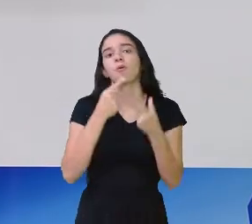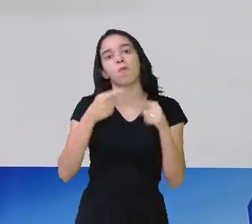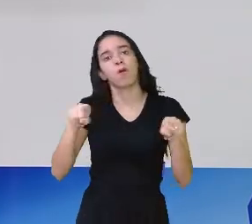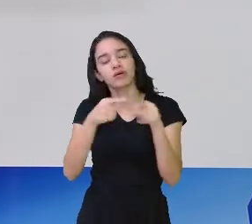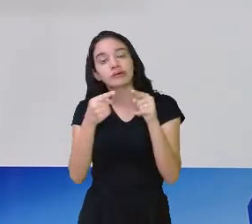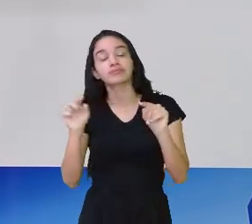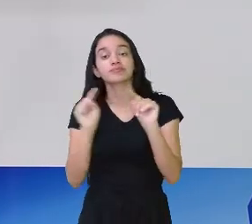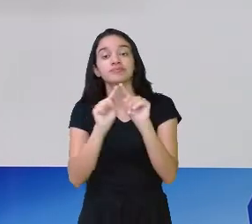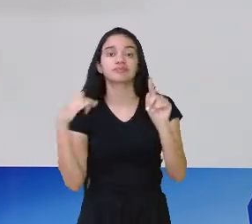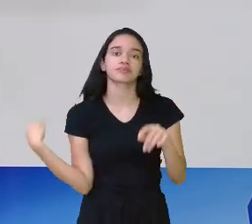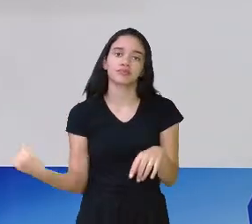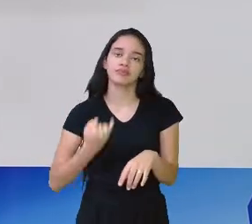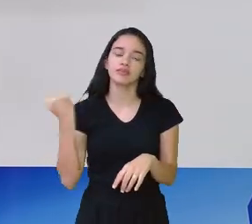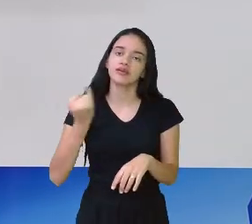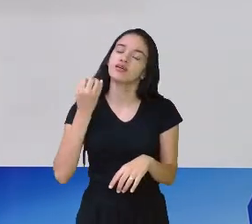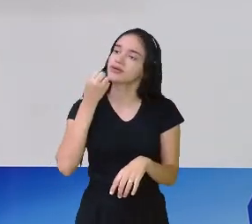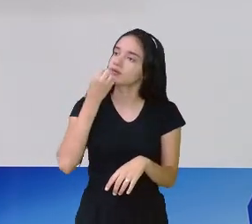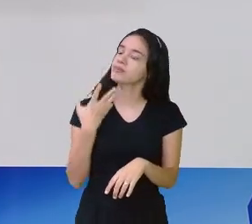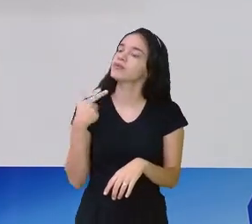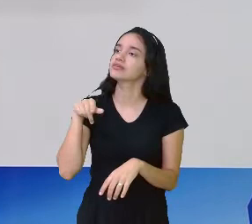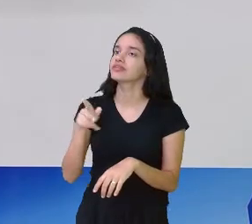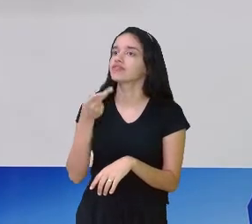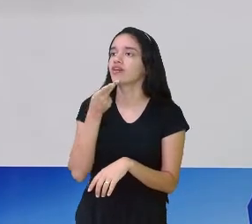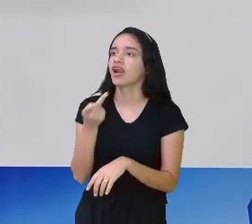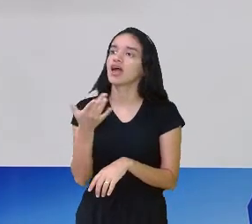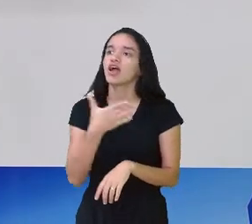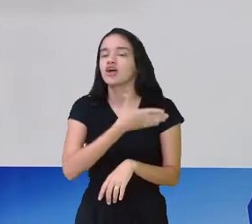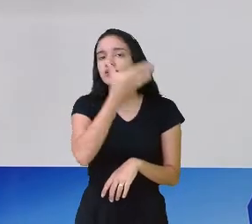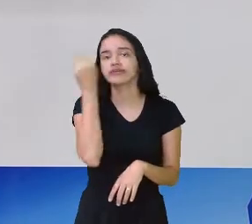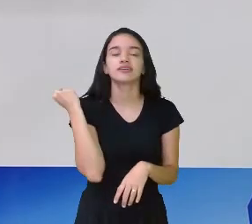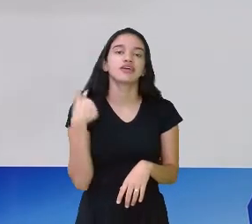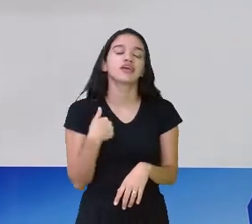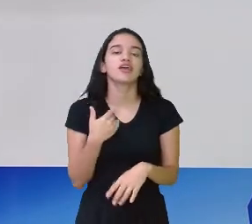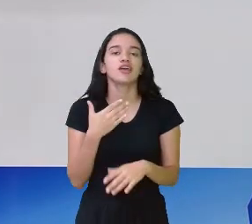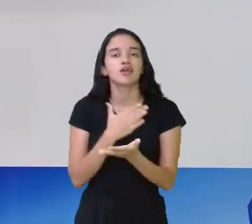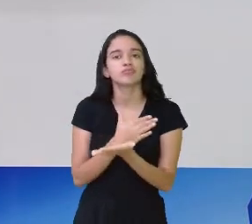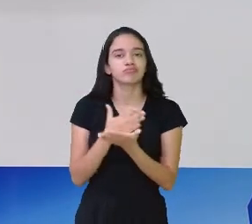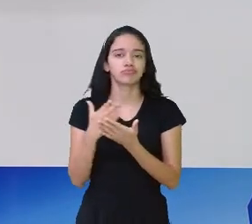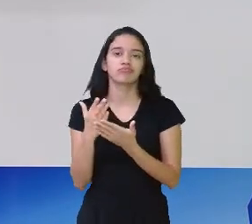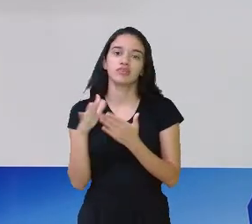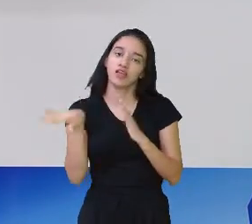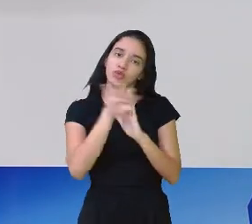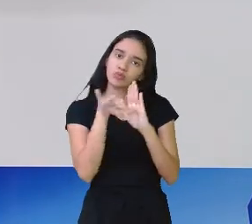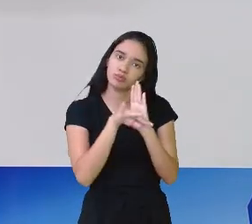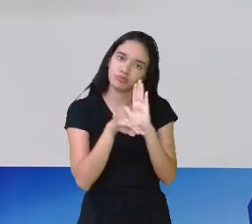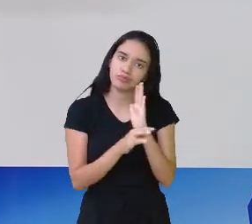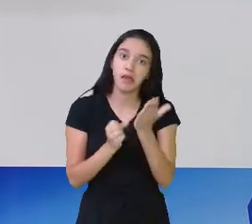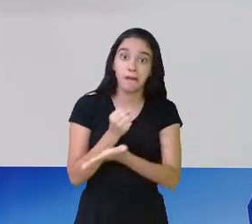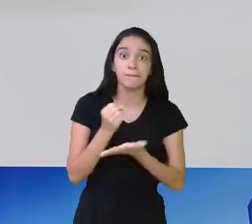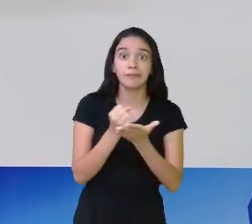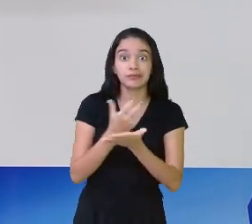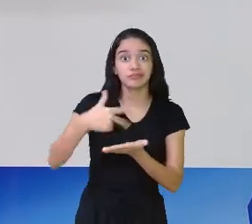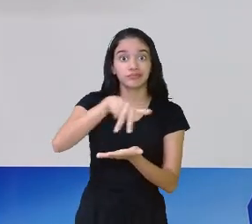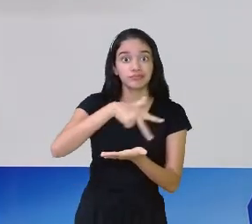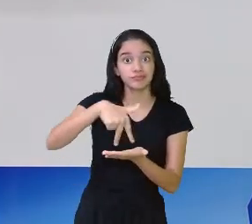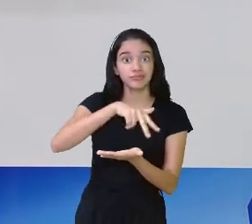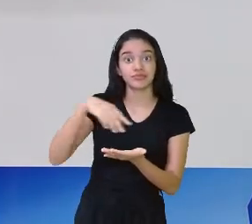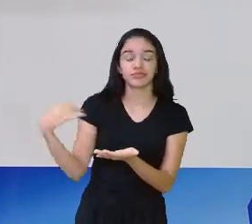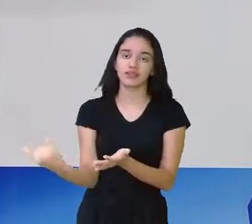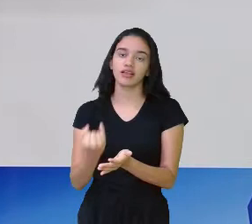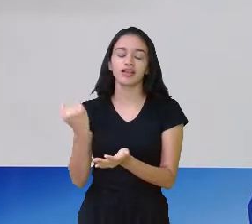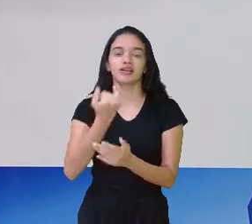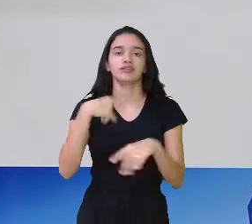E é importante, foi bom você ter trazido isso, gente, porque eu esqueci, eu sempre falo no início, quando eu falo dos elementos básicos da dança, dos elementos